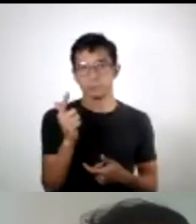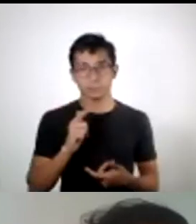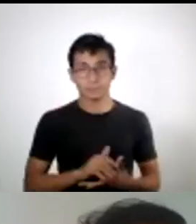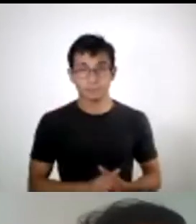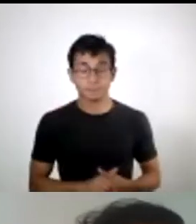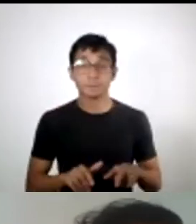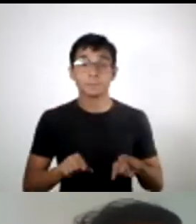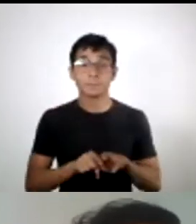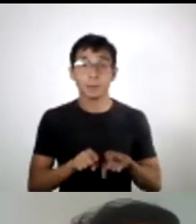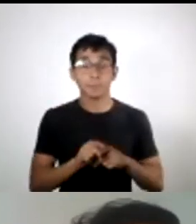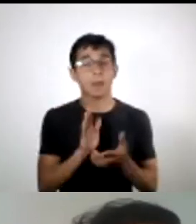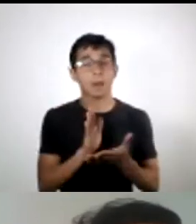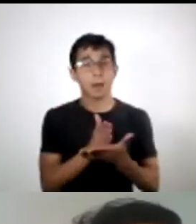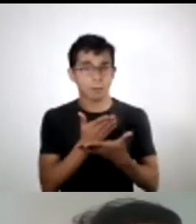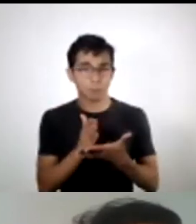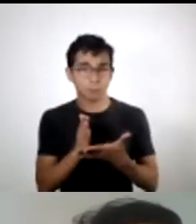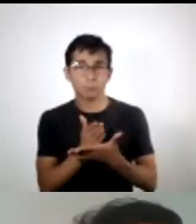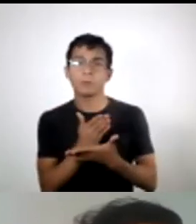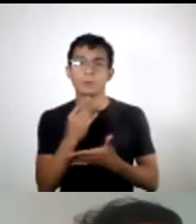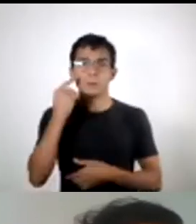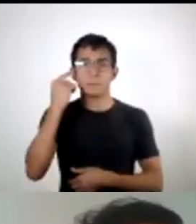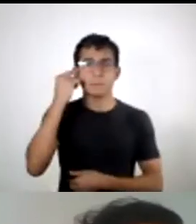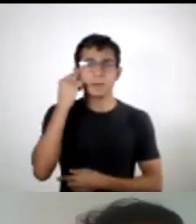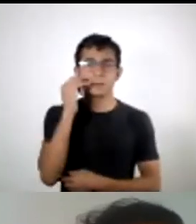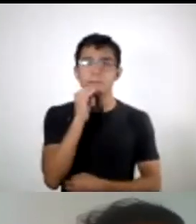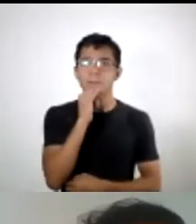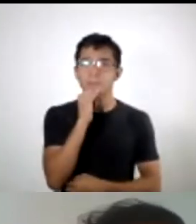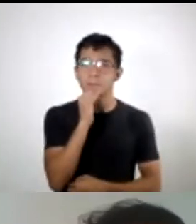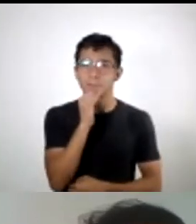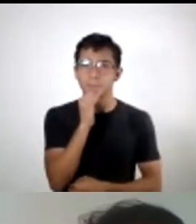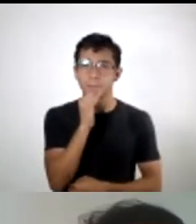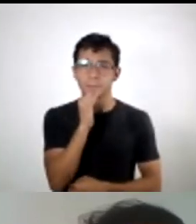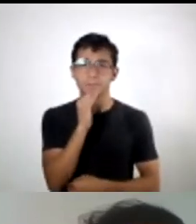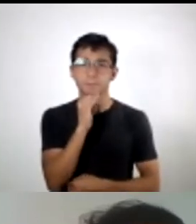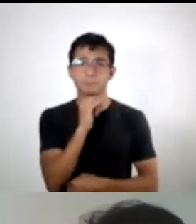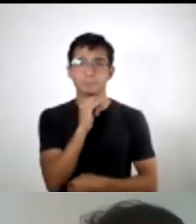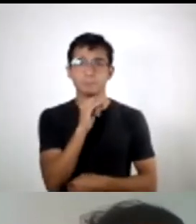Aqueles que a gente fala assim, eu sou